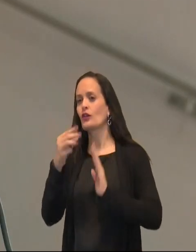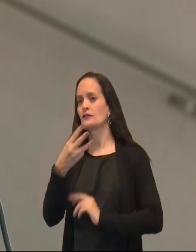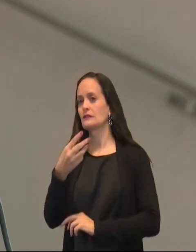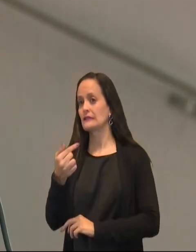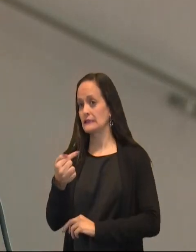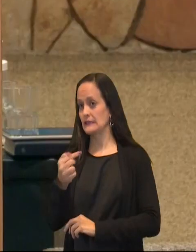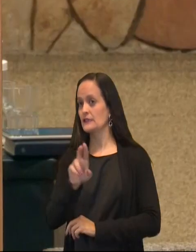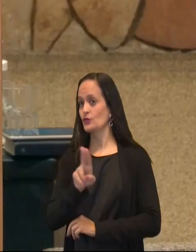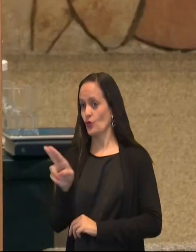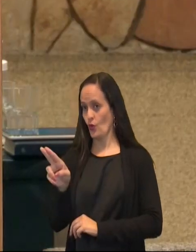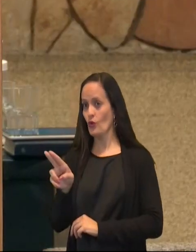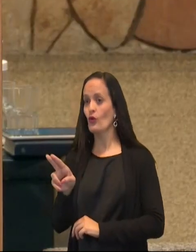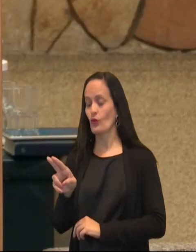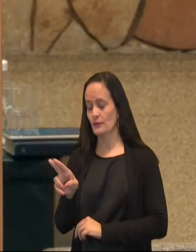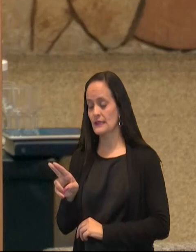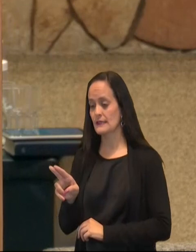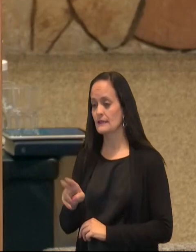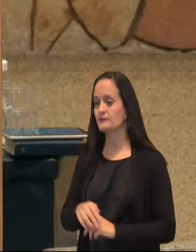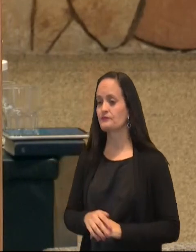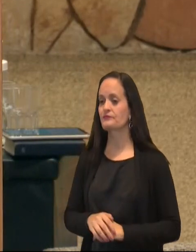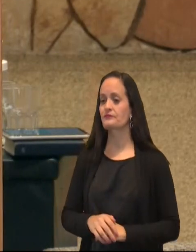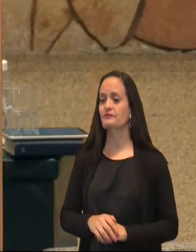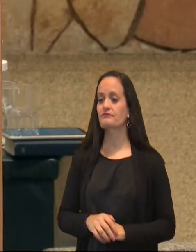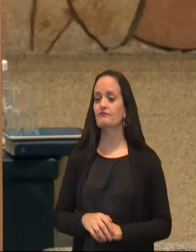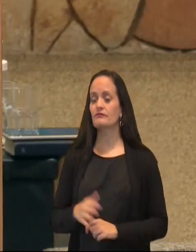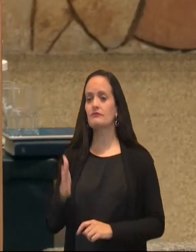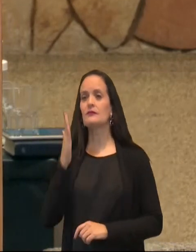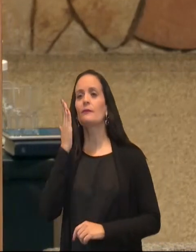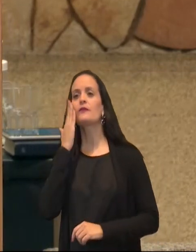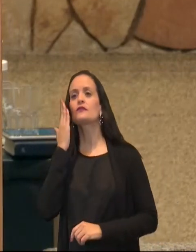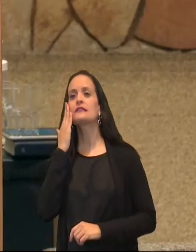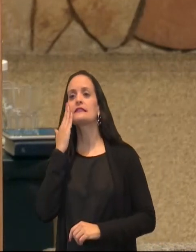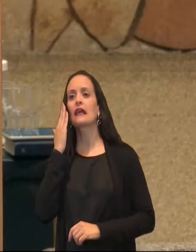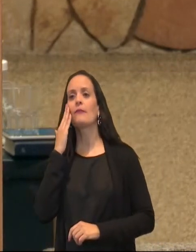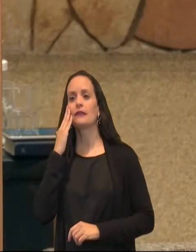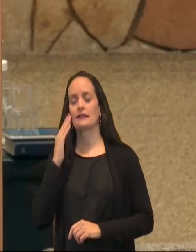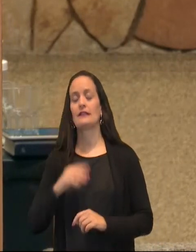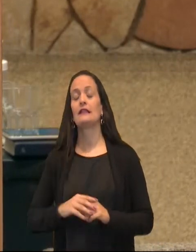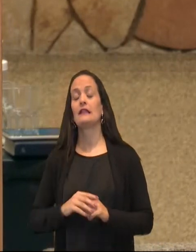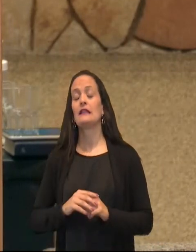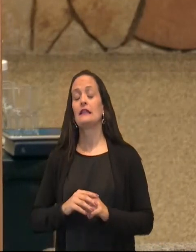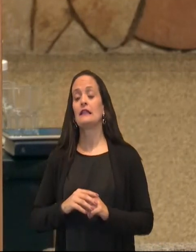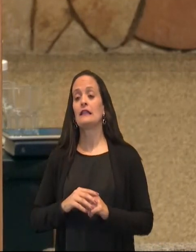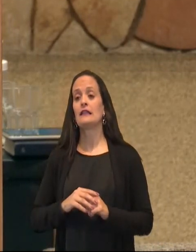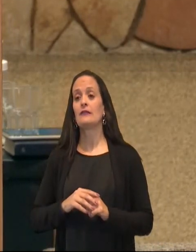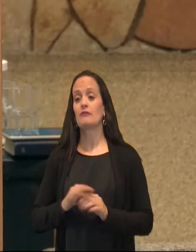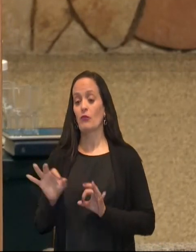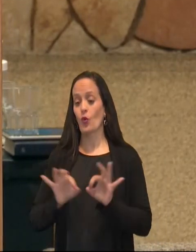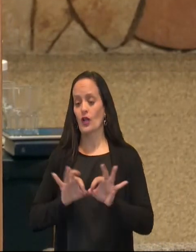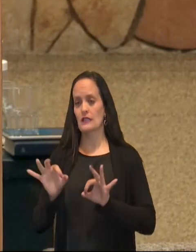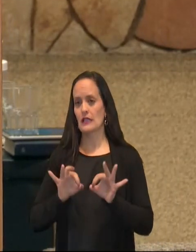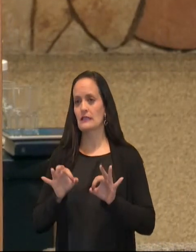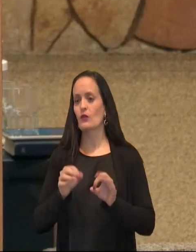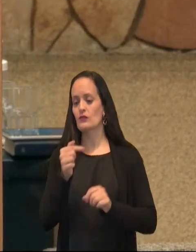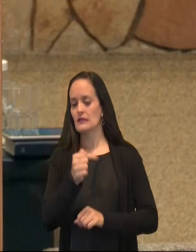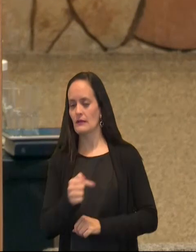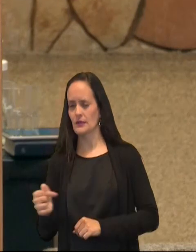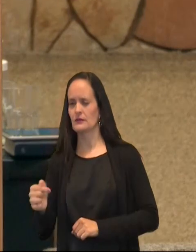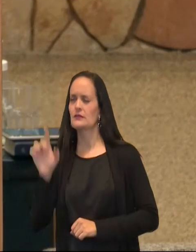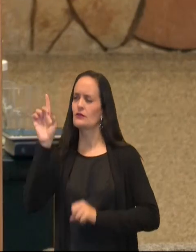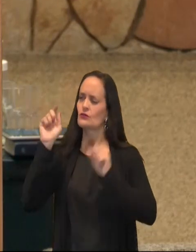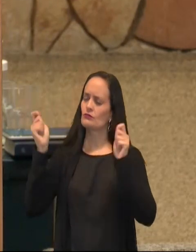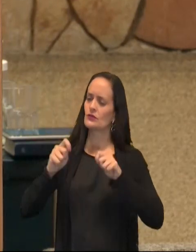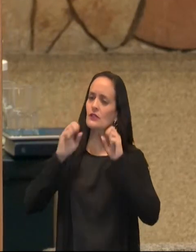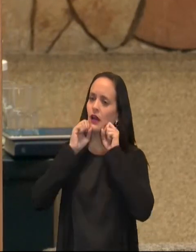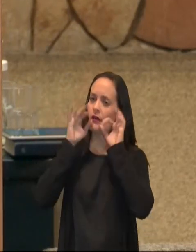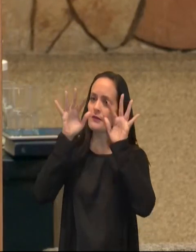nomes que o irmão e a irmã irá votar, identificado, assim daremos agilidade a esse processo. Que o Senhor nos abençoe e que